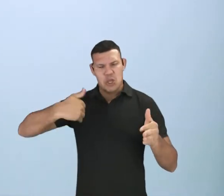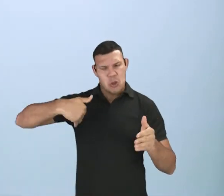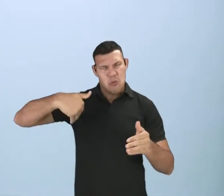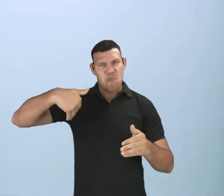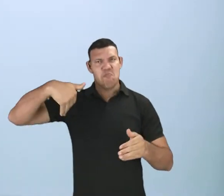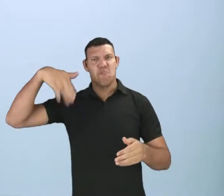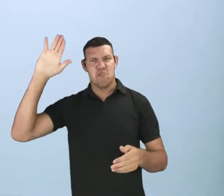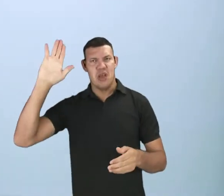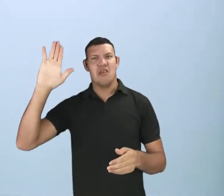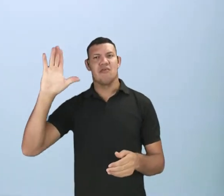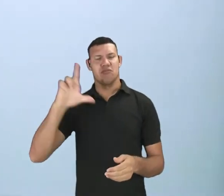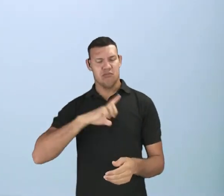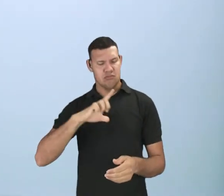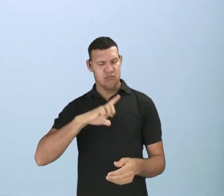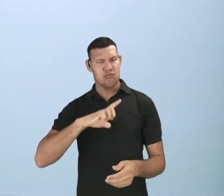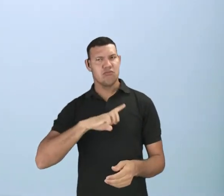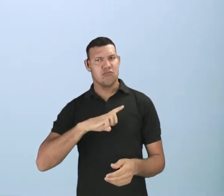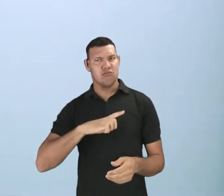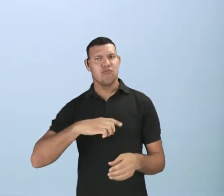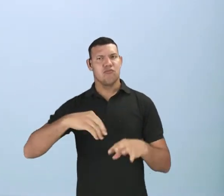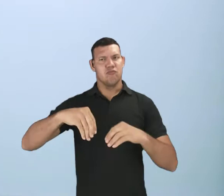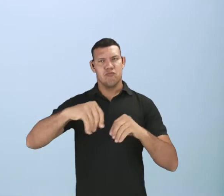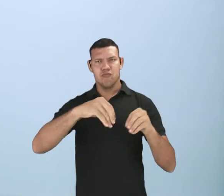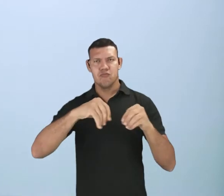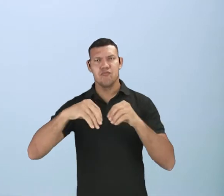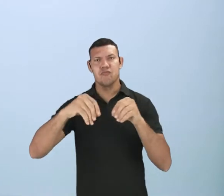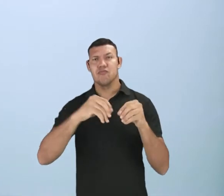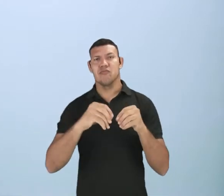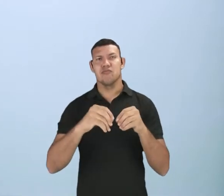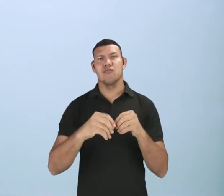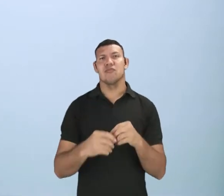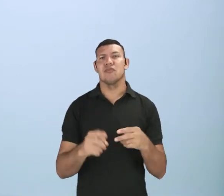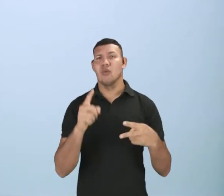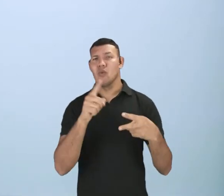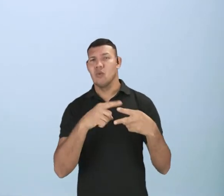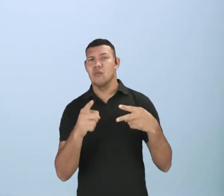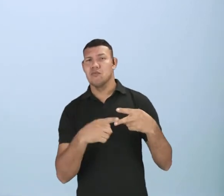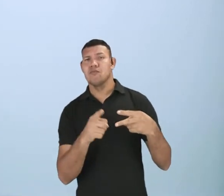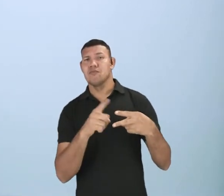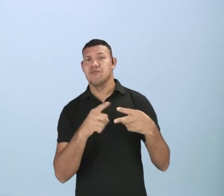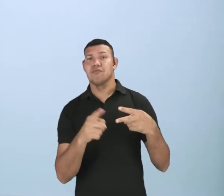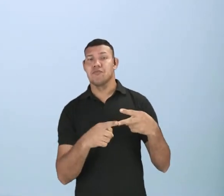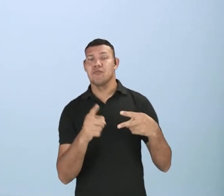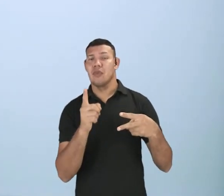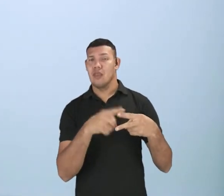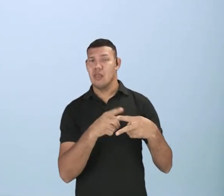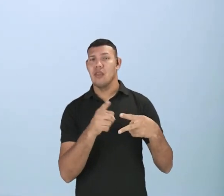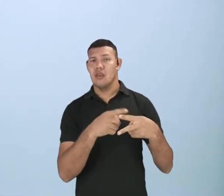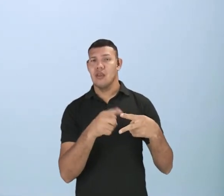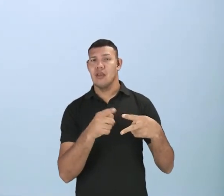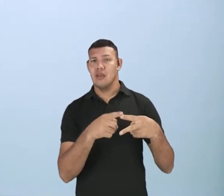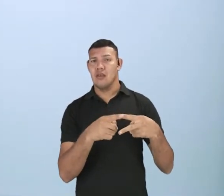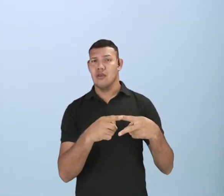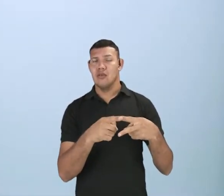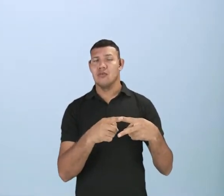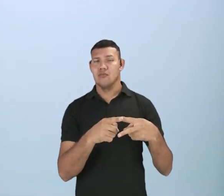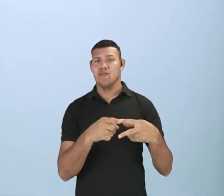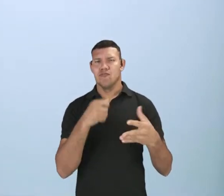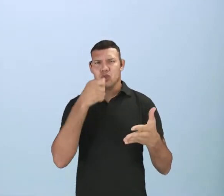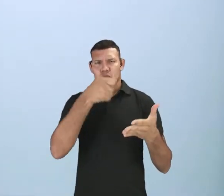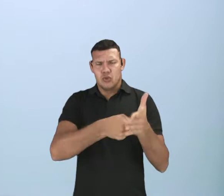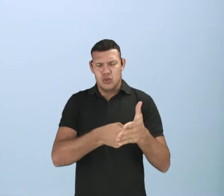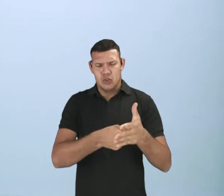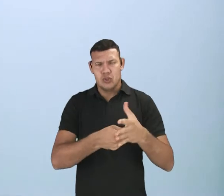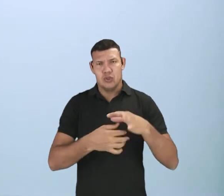Então, nós vemos aí que a igreja tem dois fragmentos. Quais são os dois fragmentos? O total domínio da vida espiritual